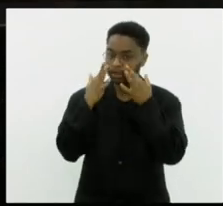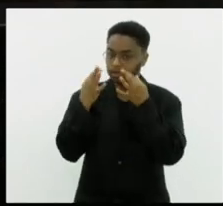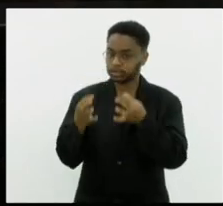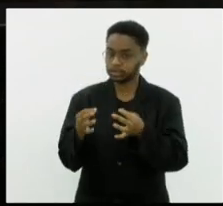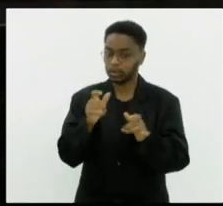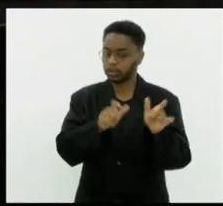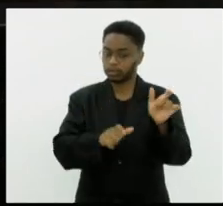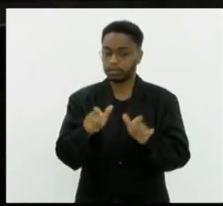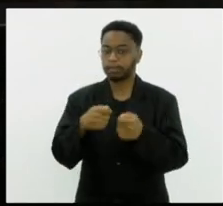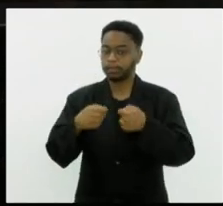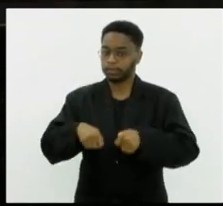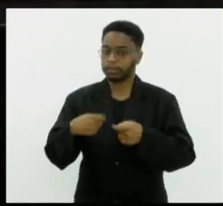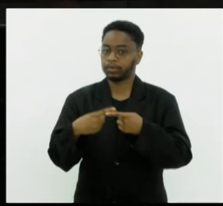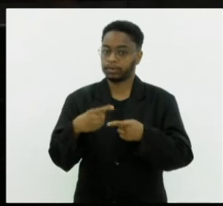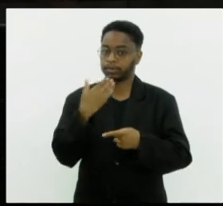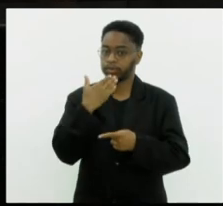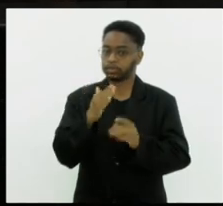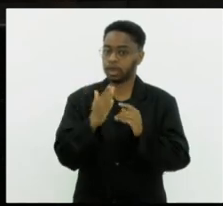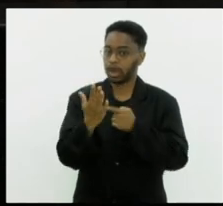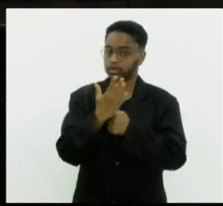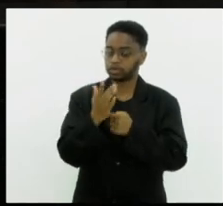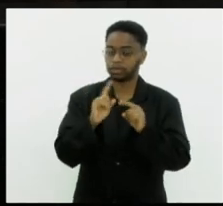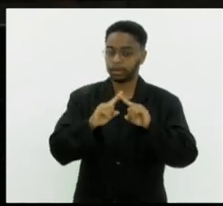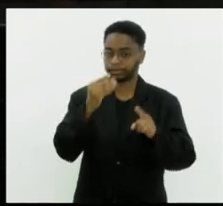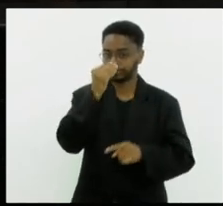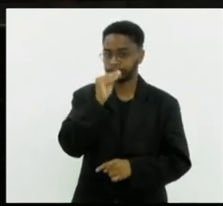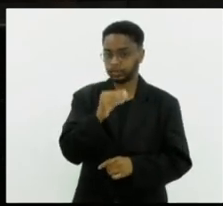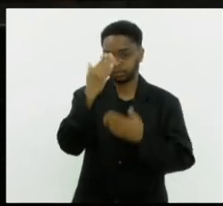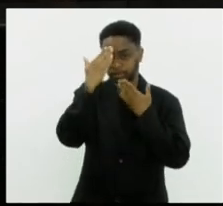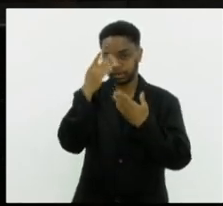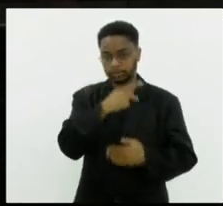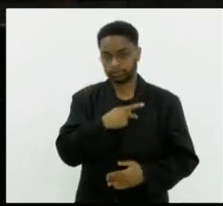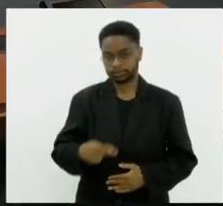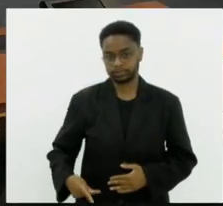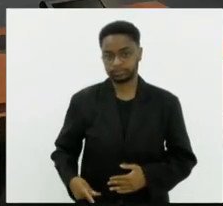pedindo socorro e estão sendo ignorados. Obrigada, presidente.